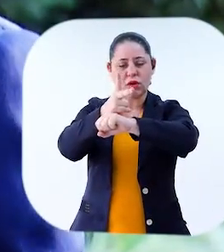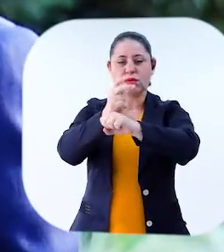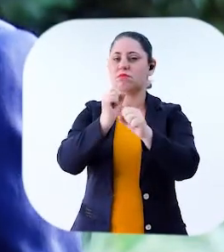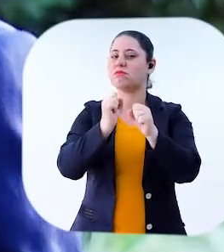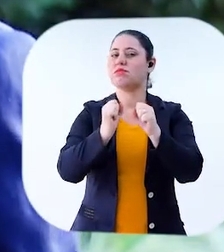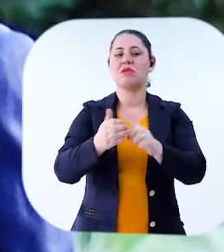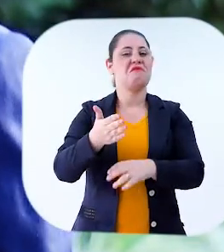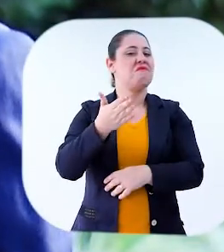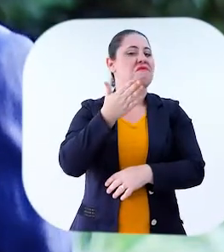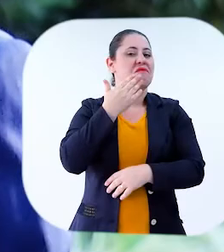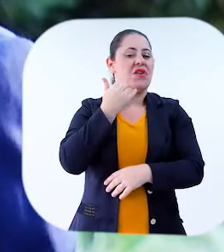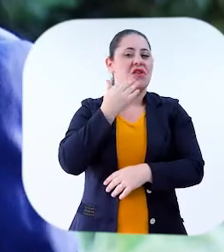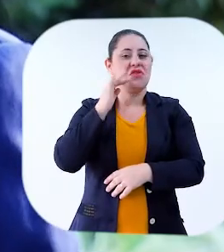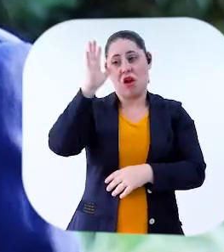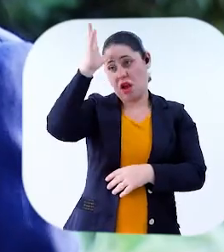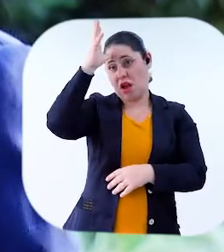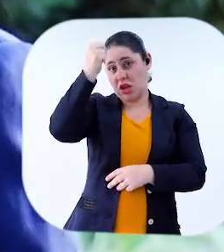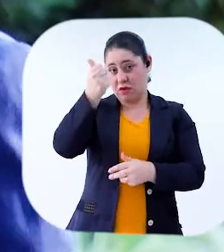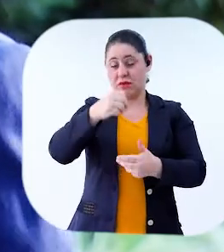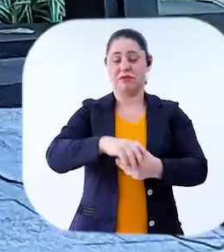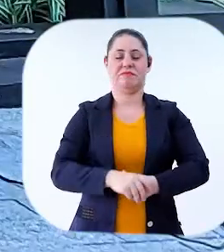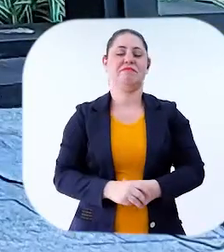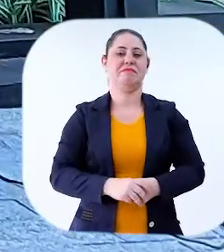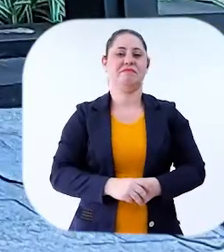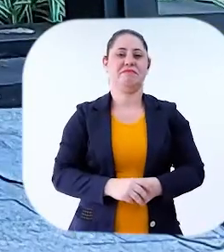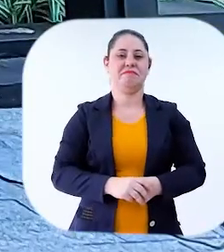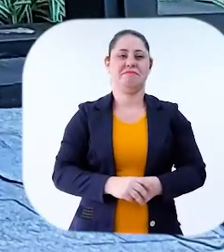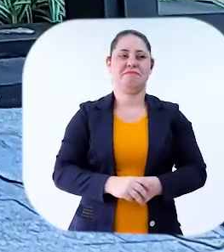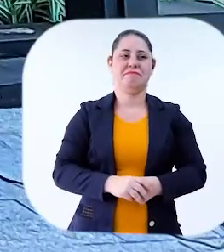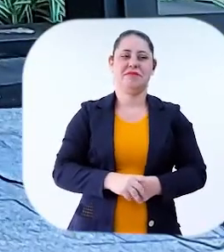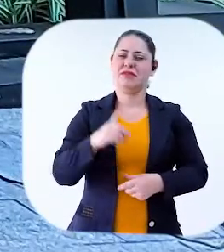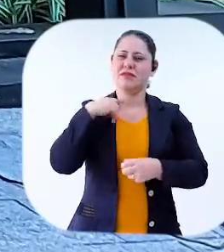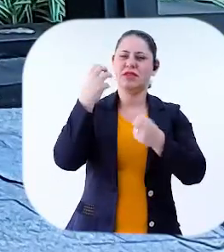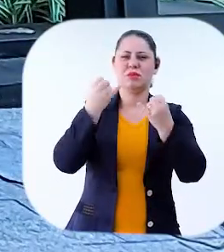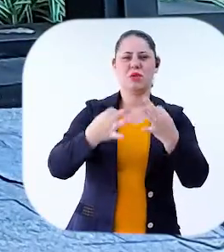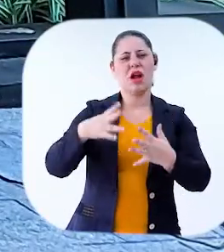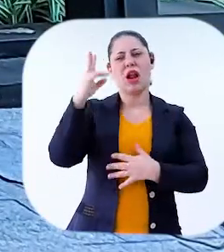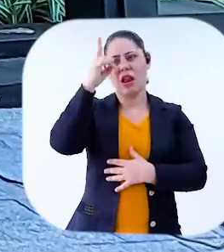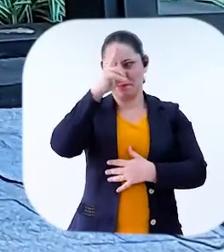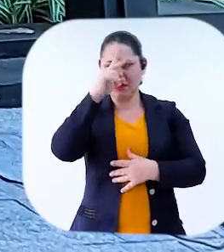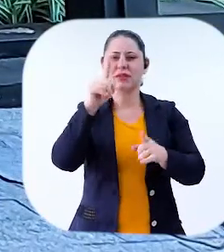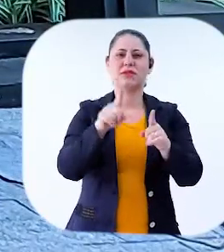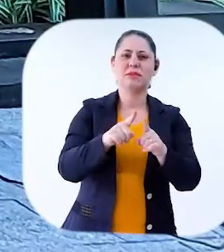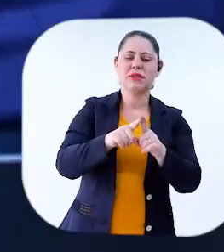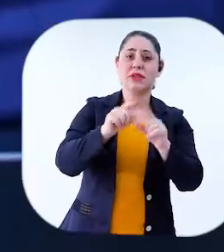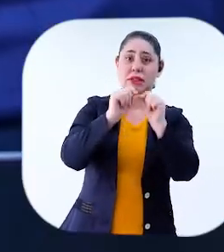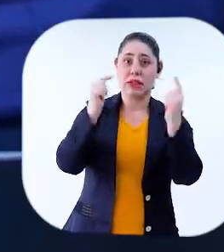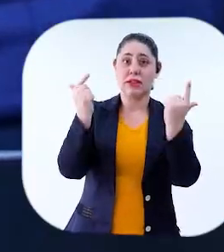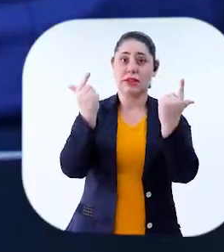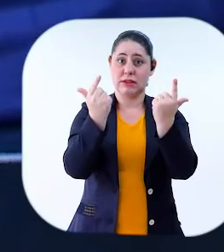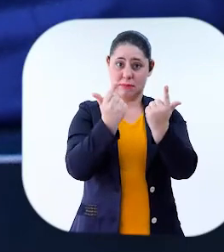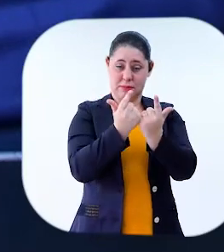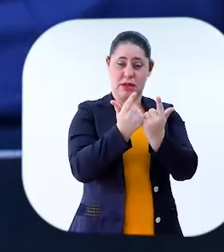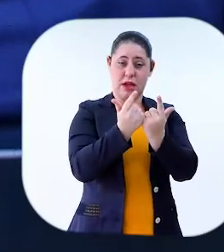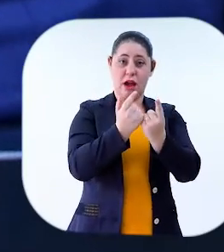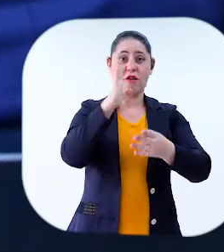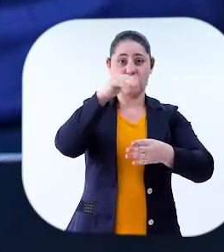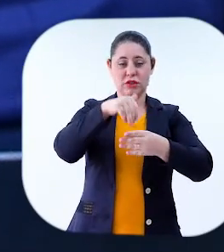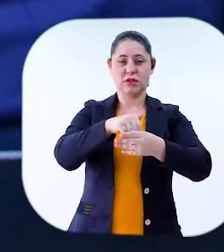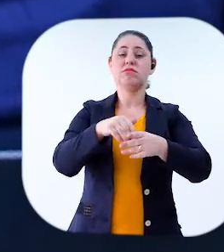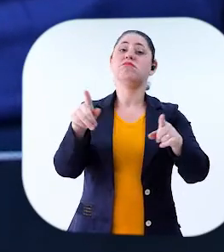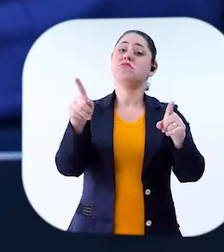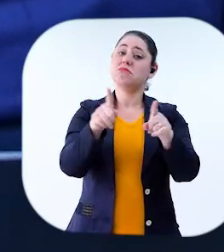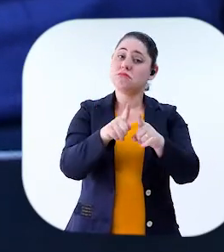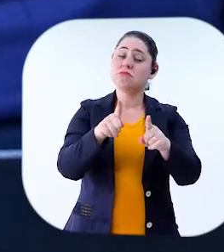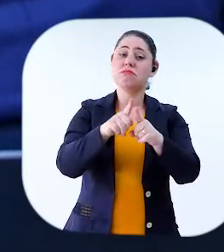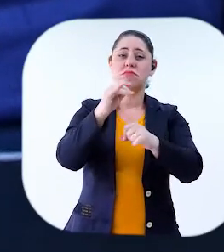isso poderia ser facilmente solucionado. Enquanto você respondia, eu lembrei até que na Assembleia Legislativa as